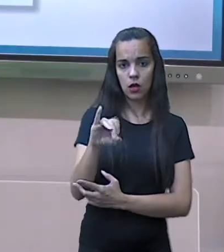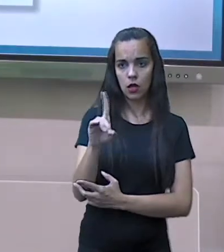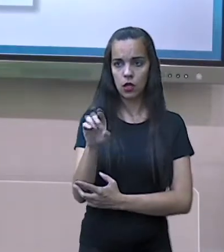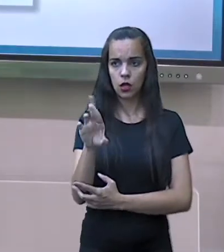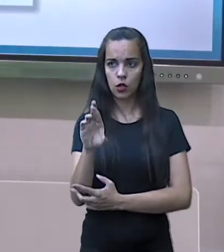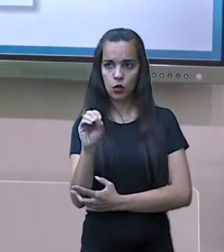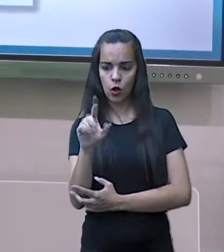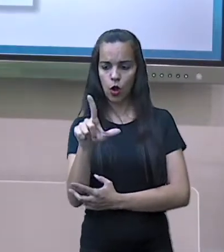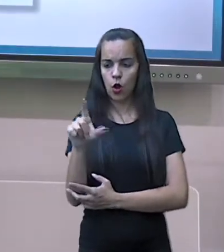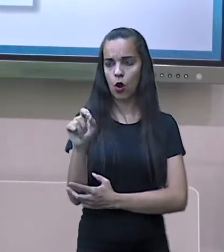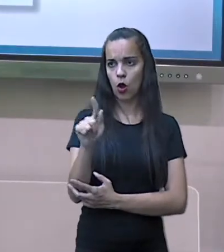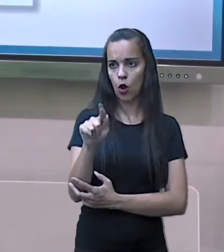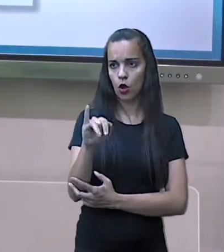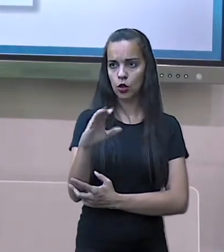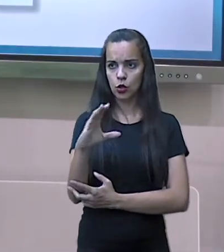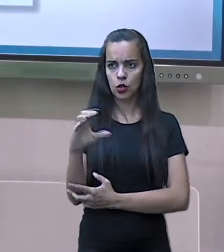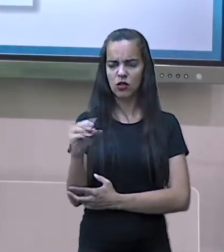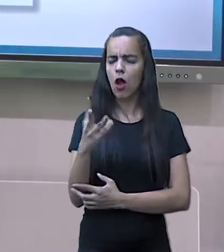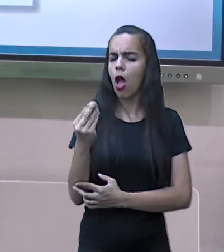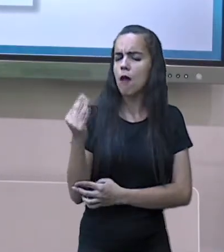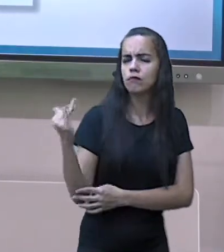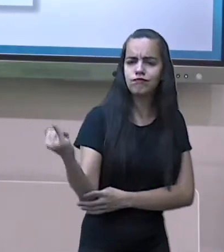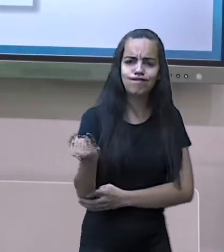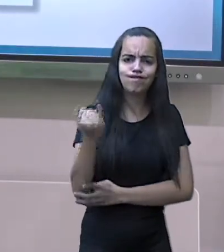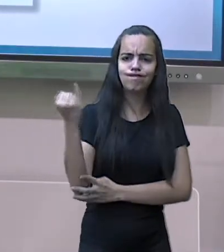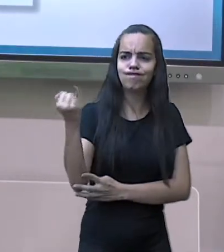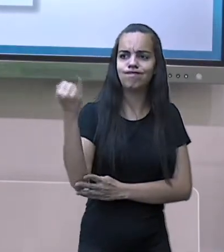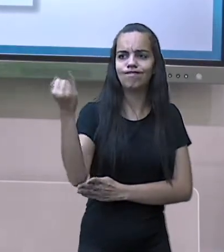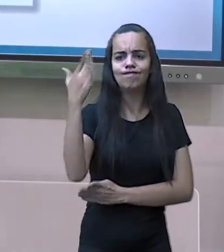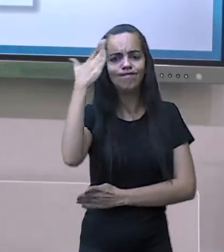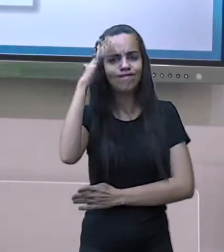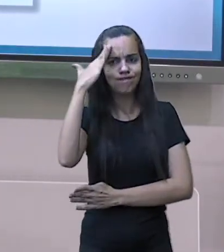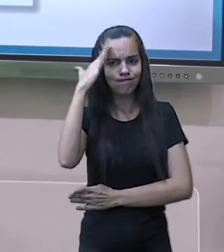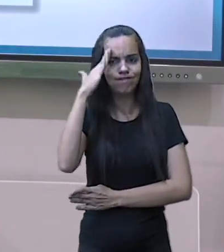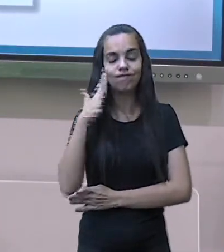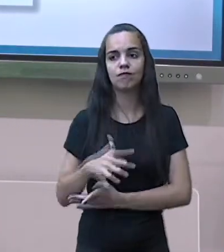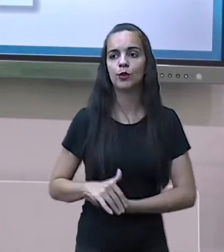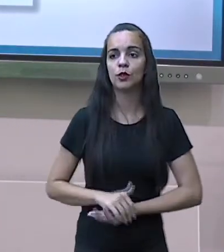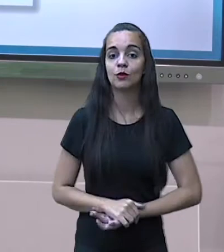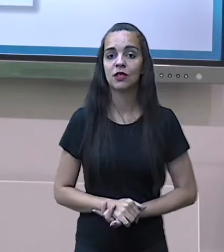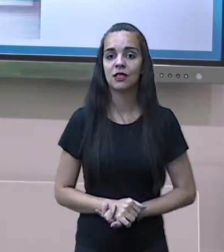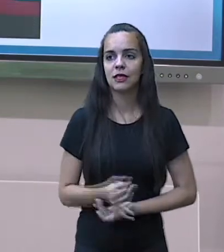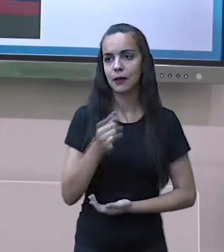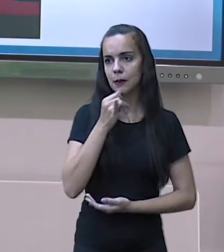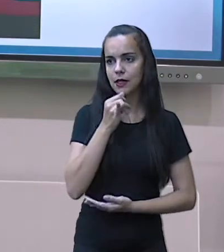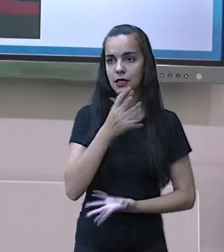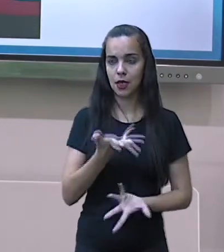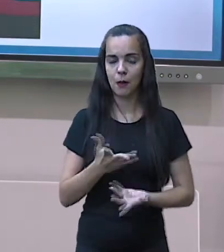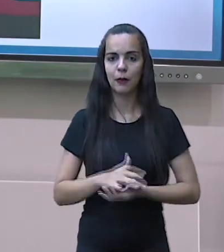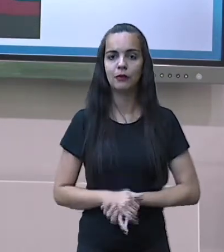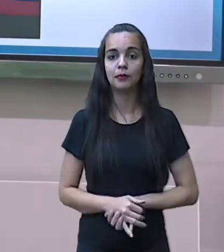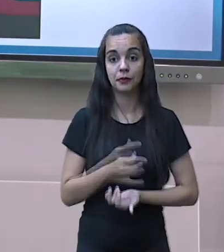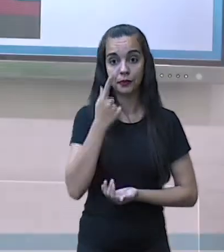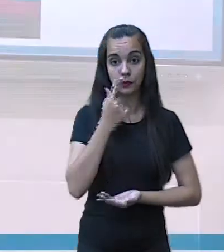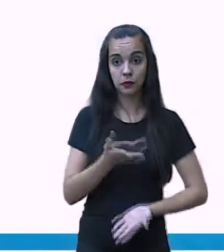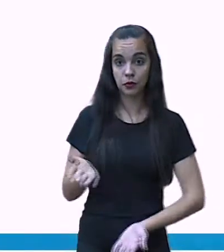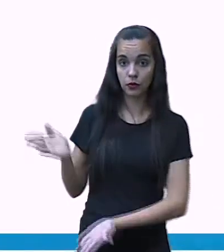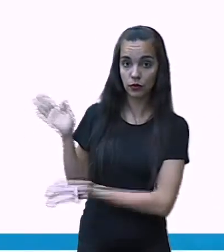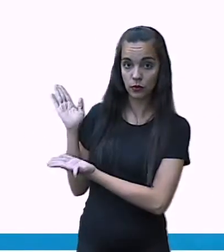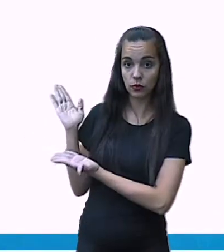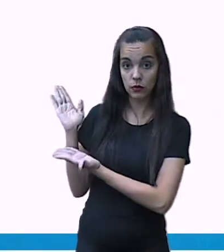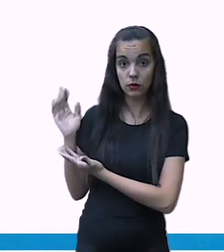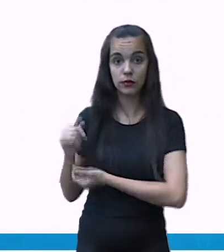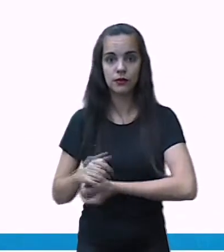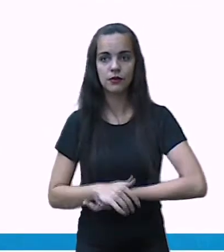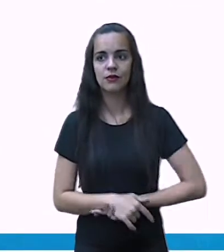da água. É muito importante. Tranquilo? E nós vamos ver nesta figura agora que